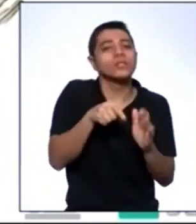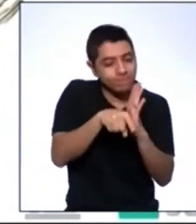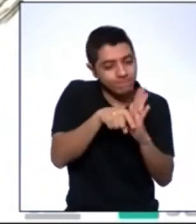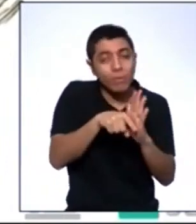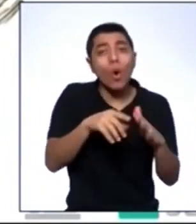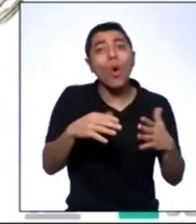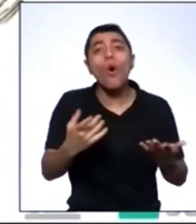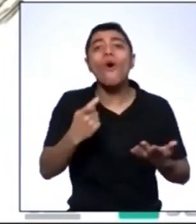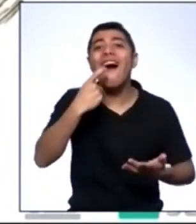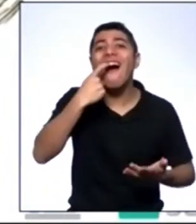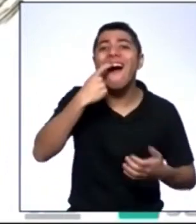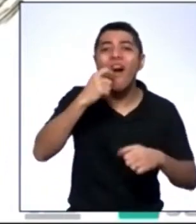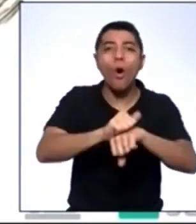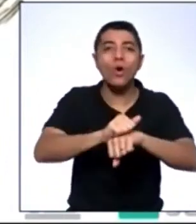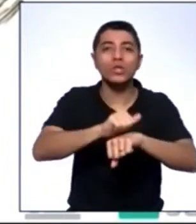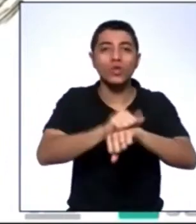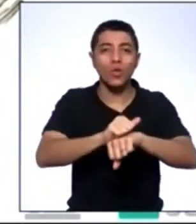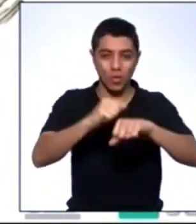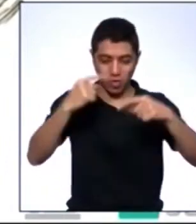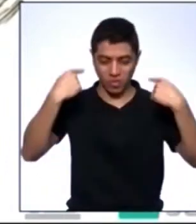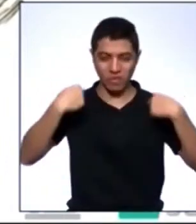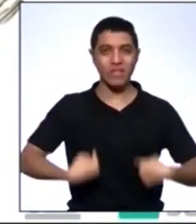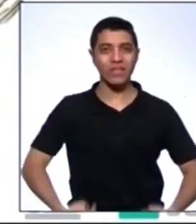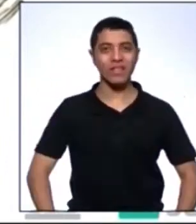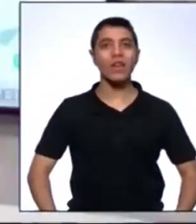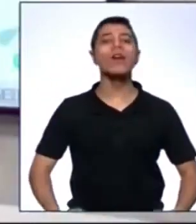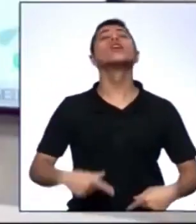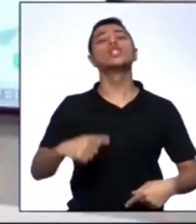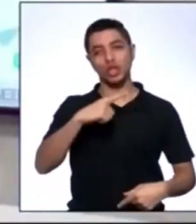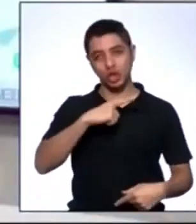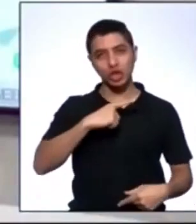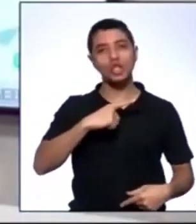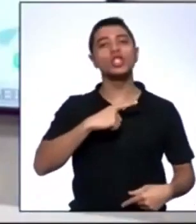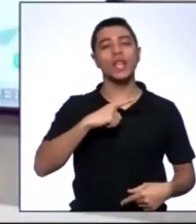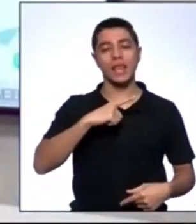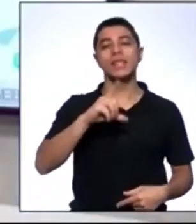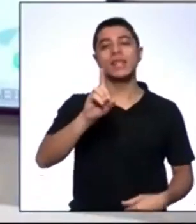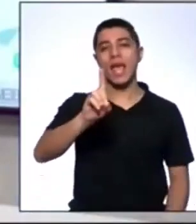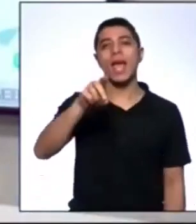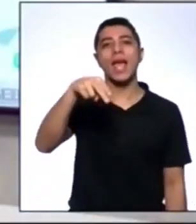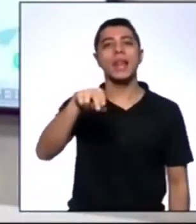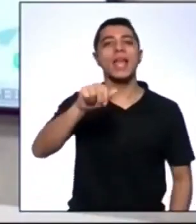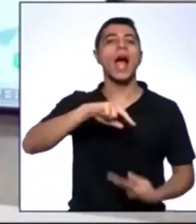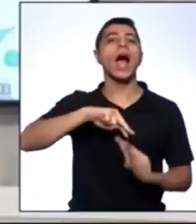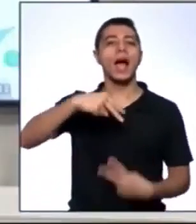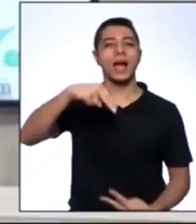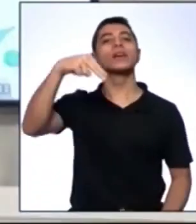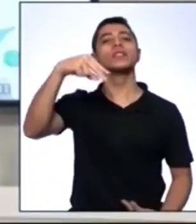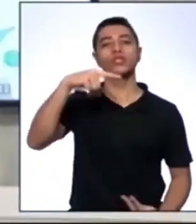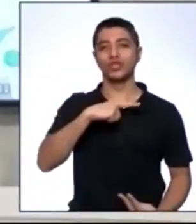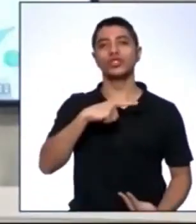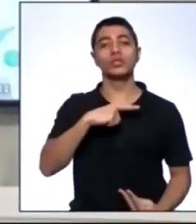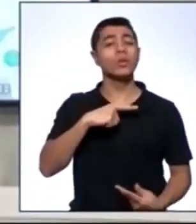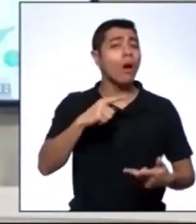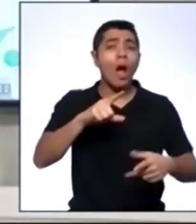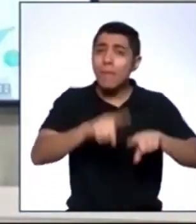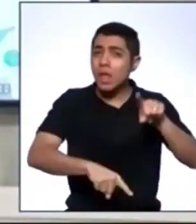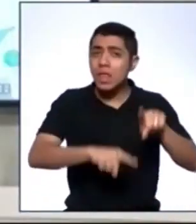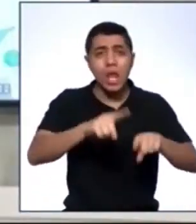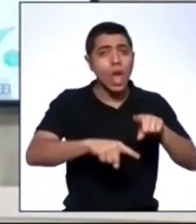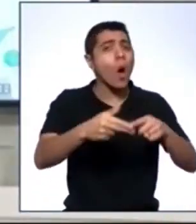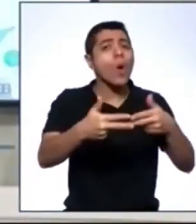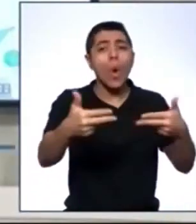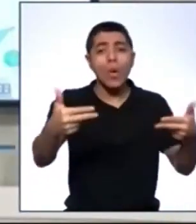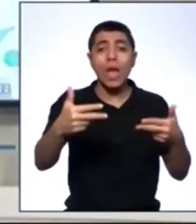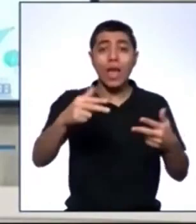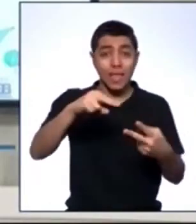Em resumo, amigos, qualquer material que tenha DNA, eu posso utilizar para fazer o